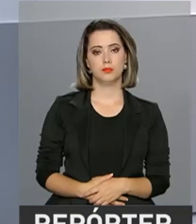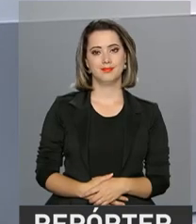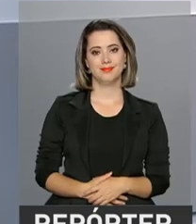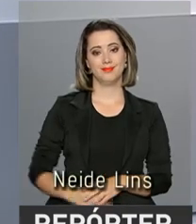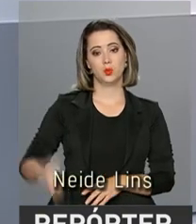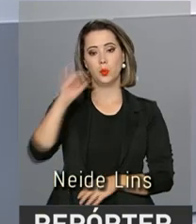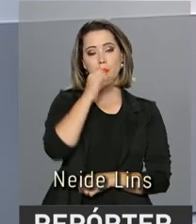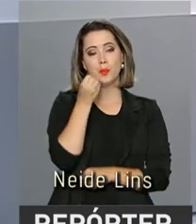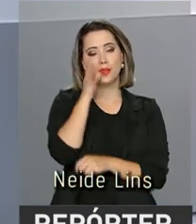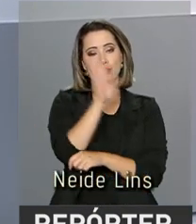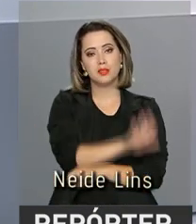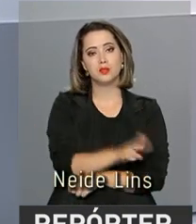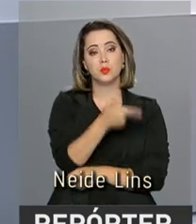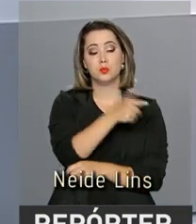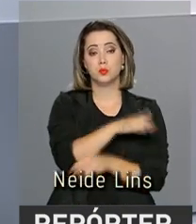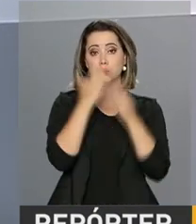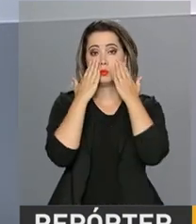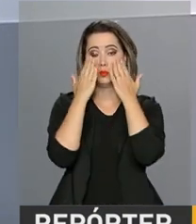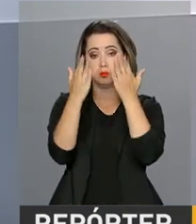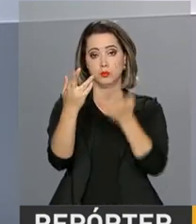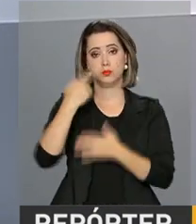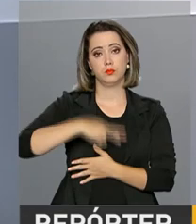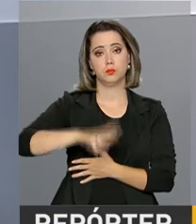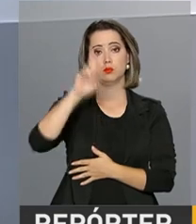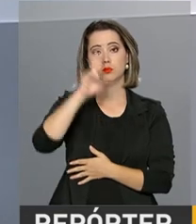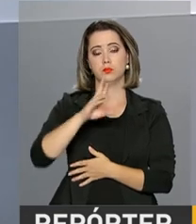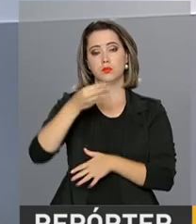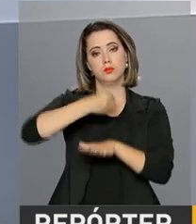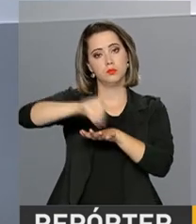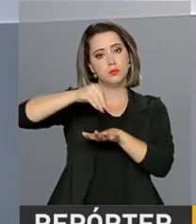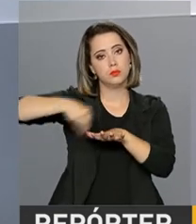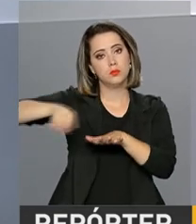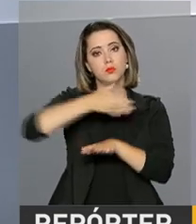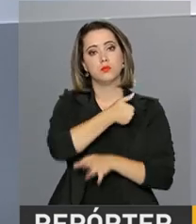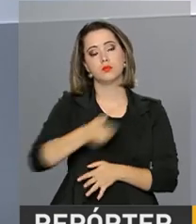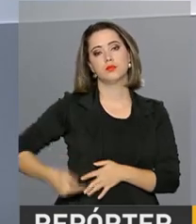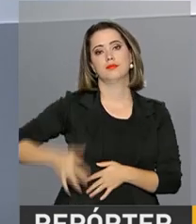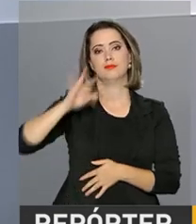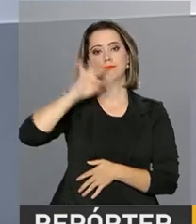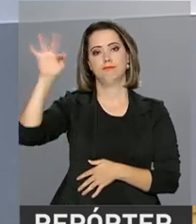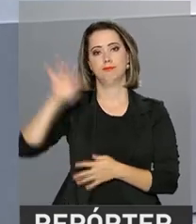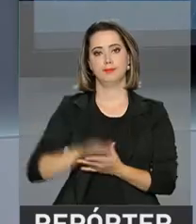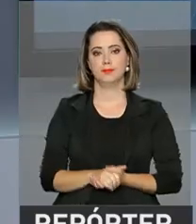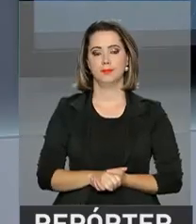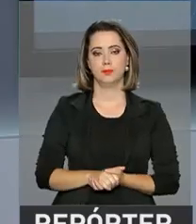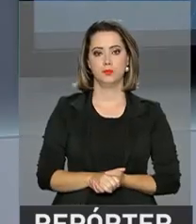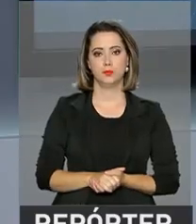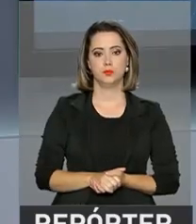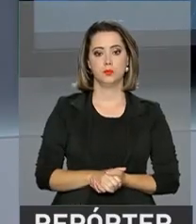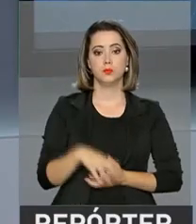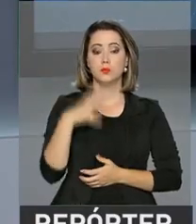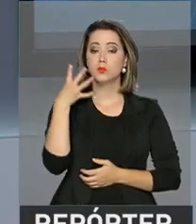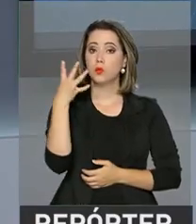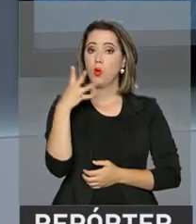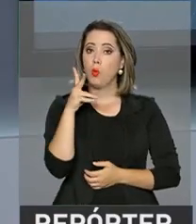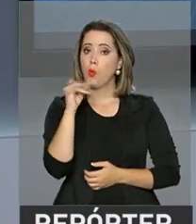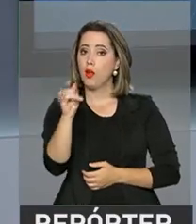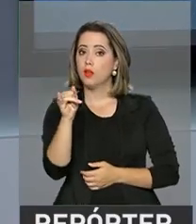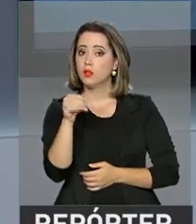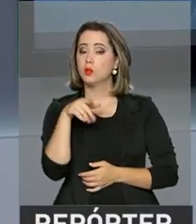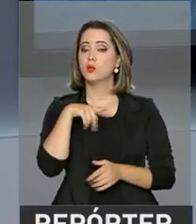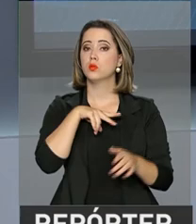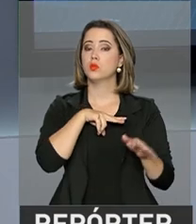Olá, boa tarde. No ar, mais uma edição do Repórter NBR com as notícias do governo federal. 4 dias da